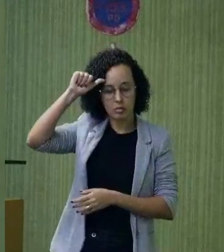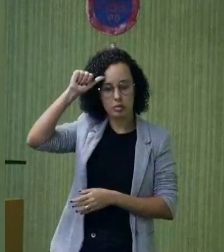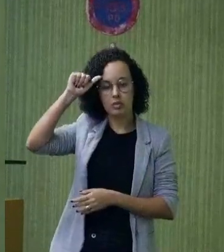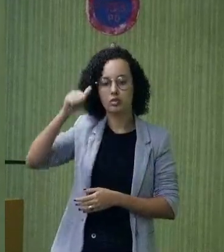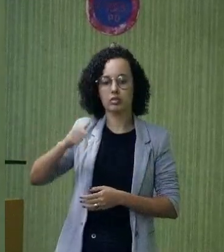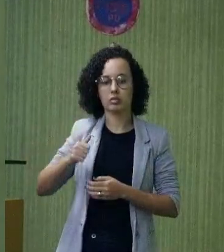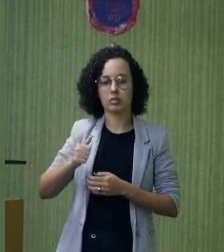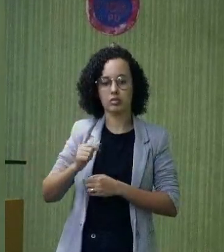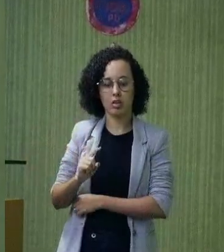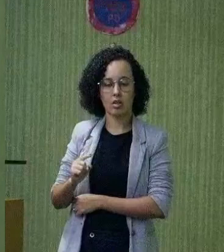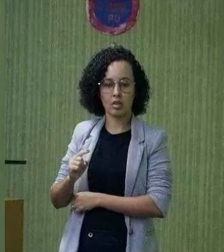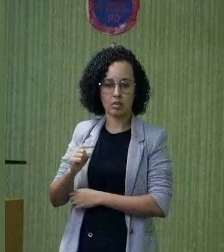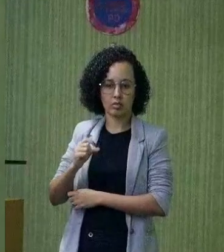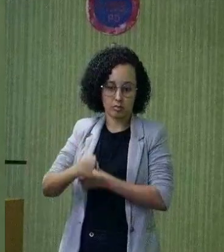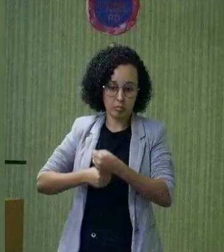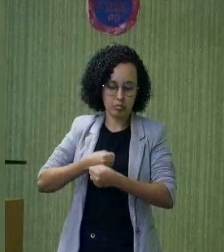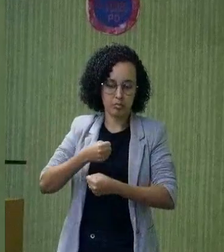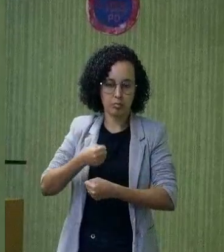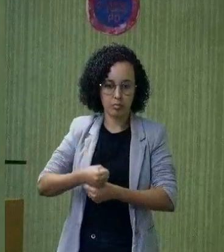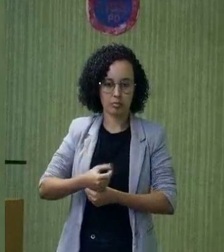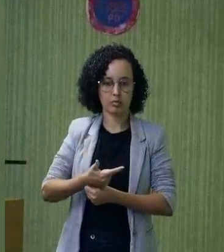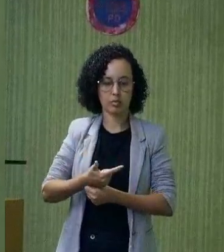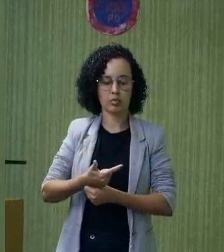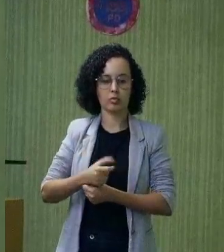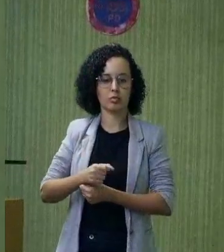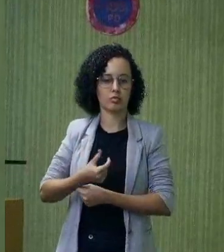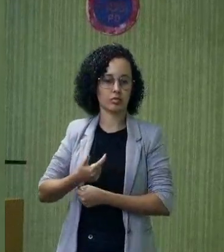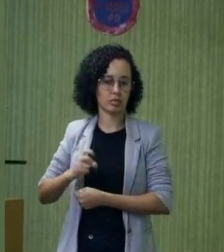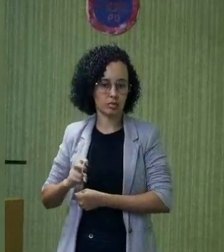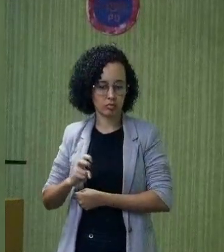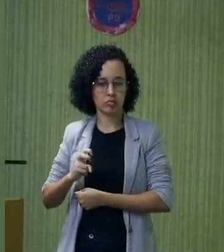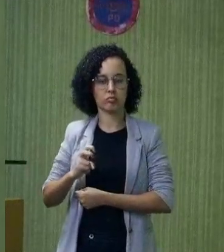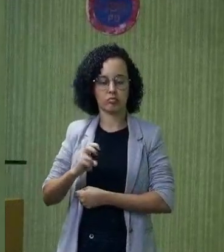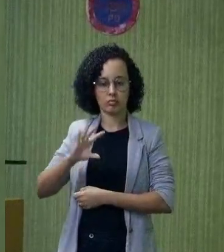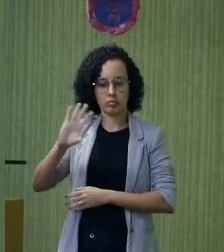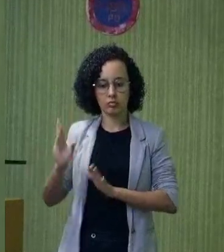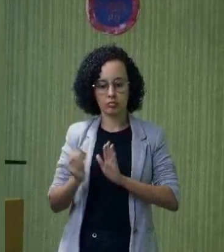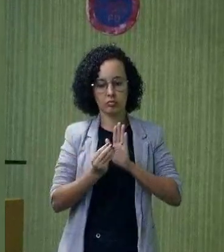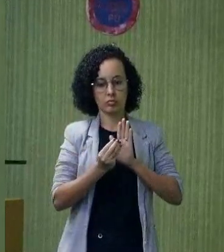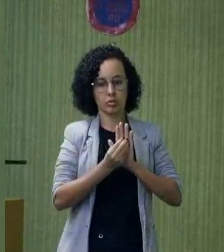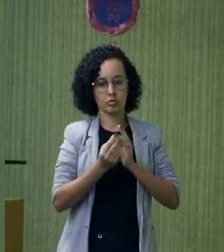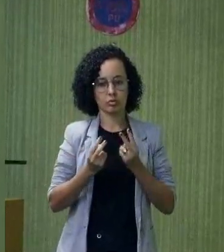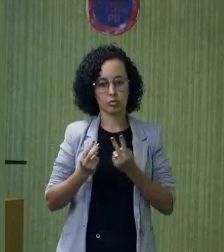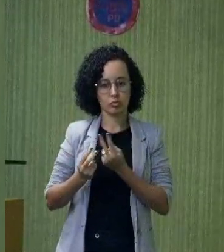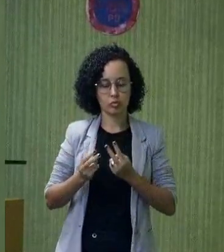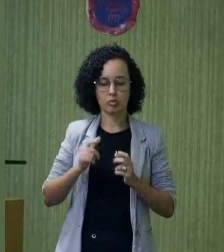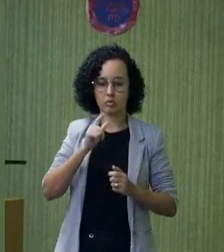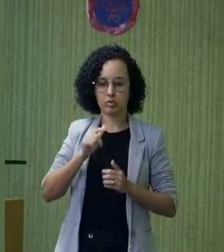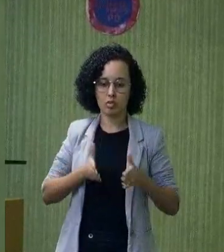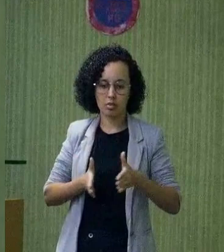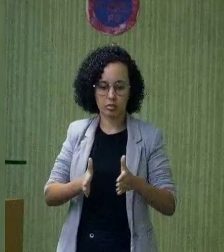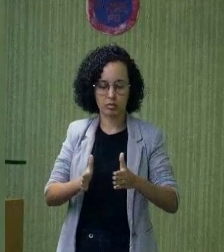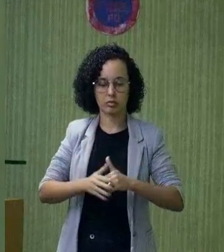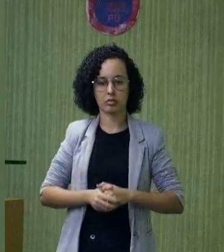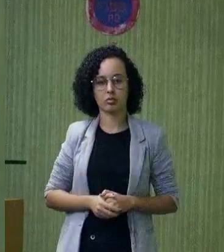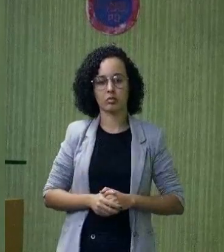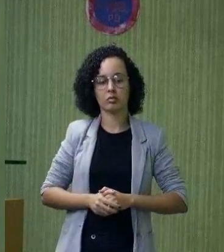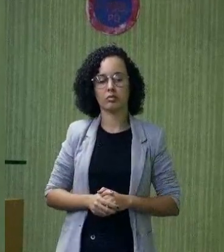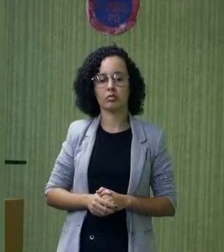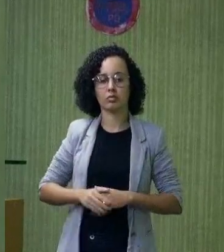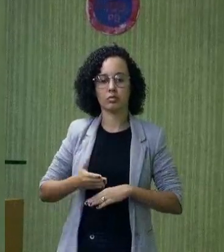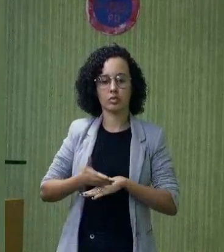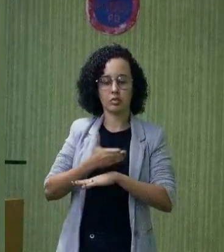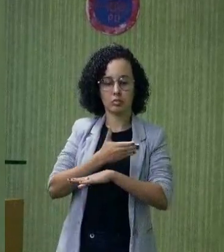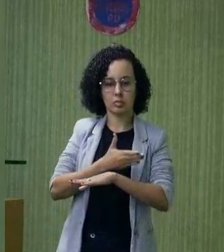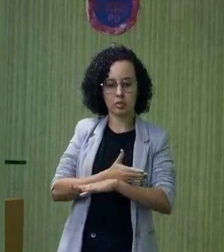rios sempre em que pode ser utilizar estratégia de inclusão do sexto tempo sábados letivos postergação antecipação de